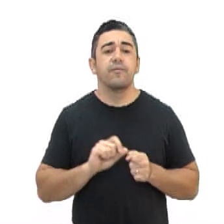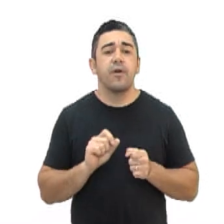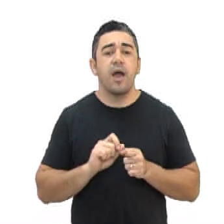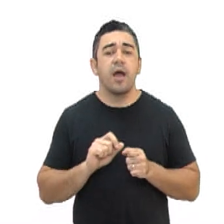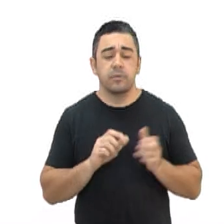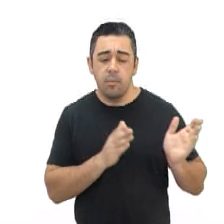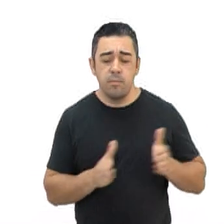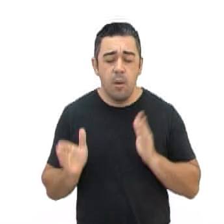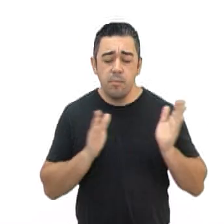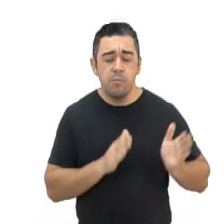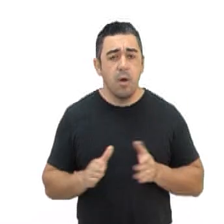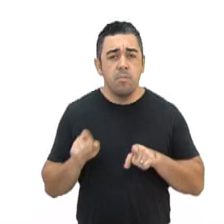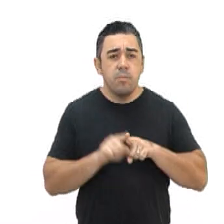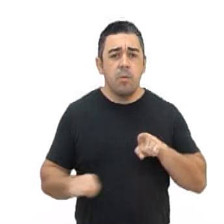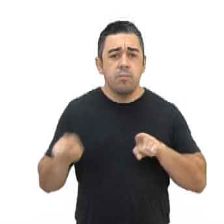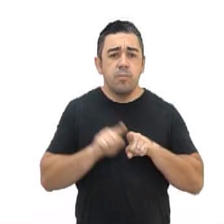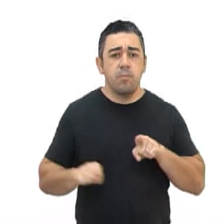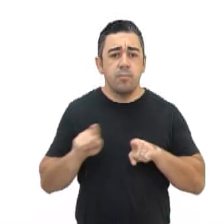reprodutibilidade técnica da arte.